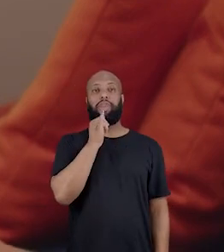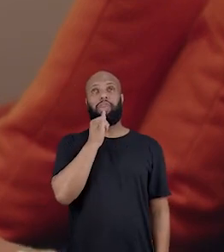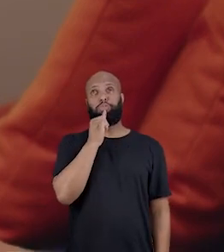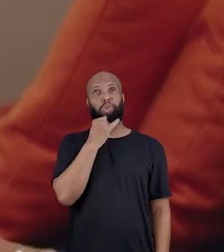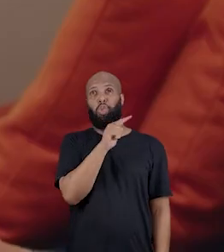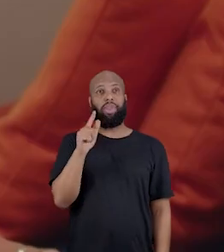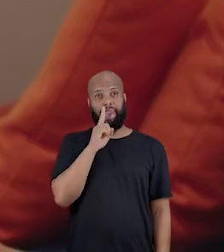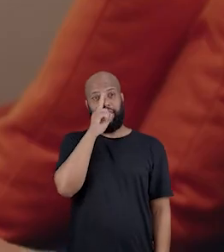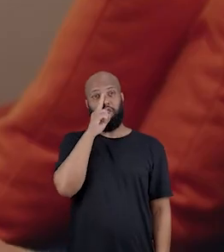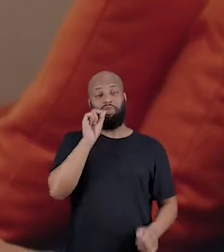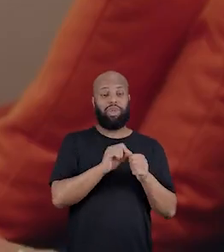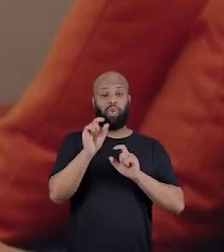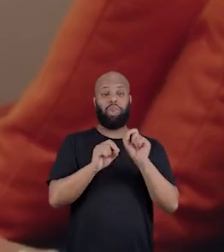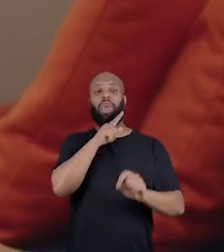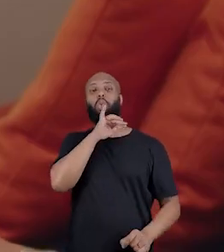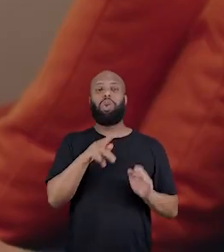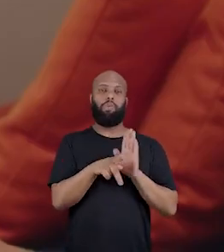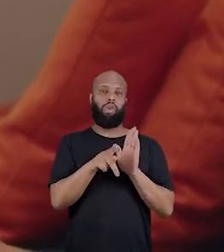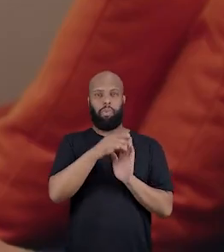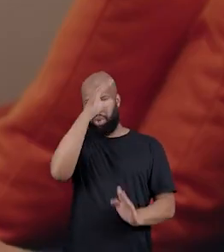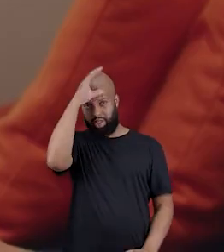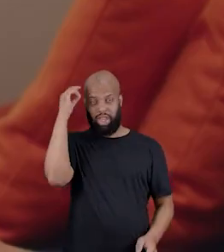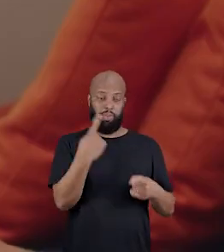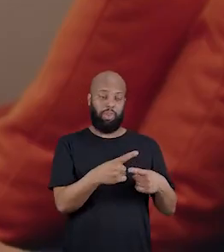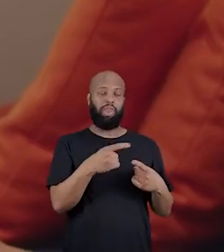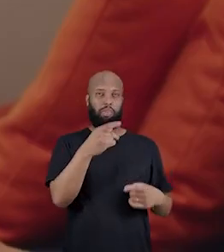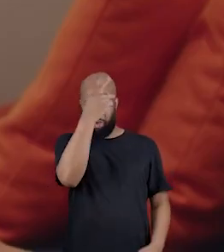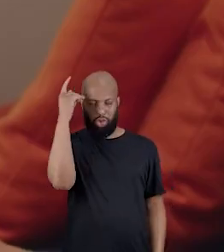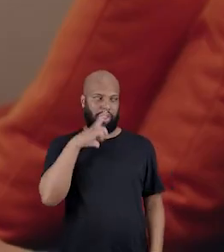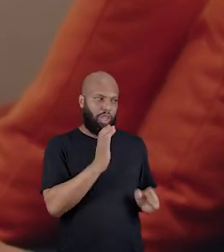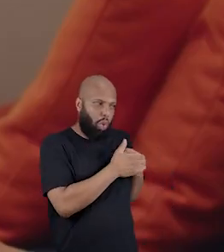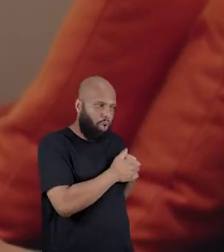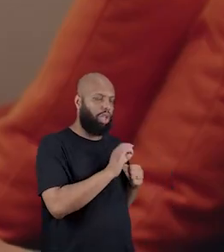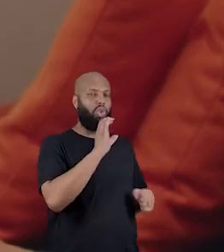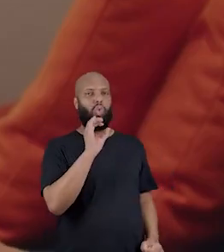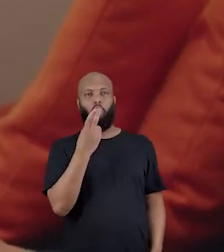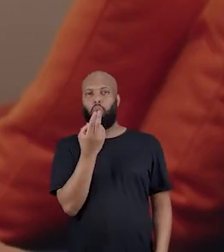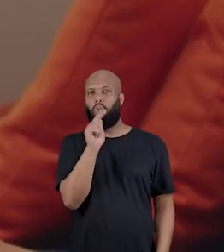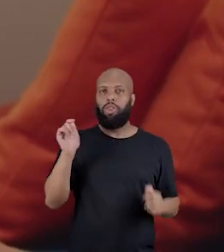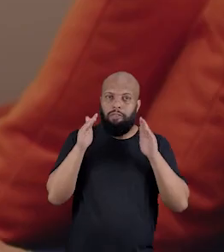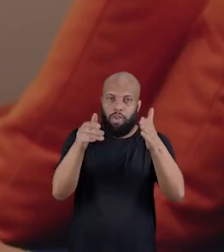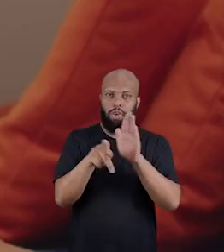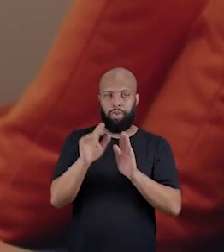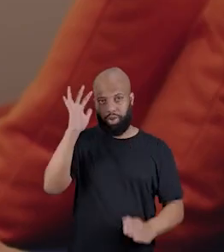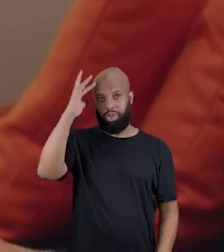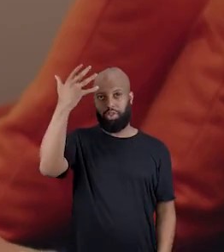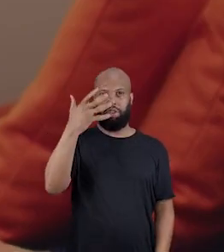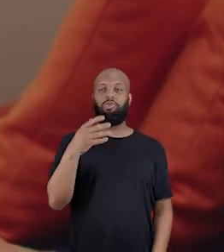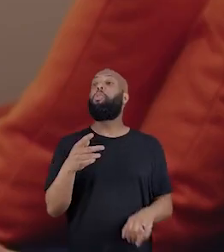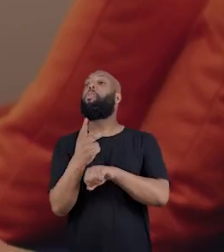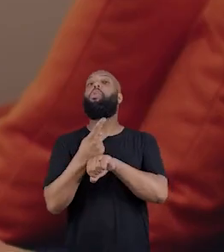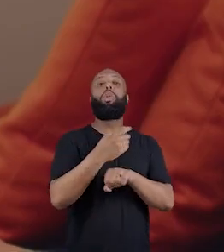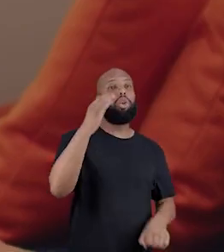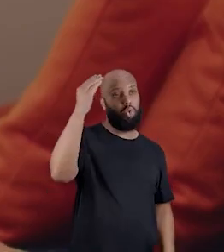gente não correr risco de fazer o que é pior para o cliente, porque alguém está escondendo algo, alguém não está focado na solução. A gente passou mais